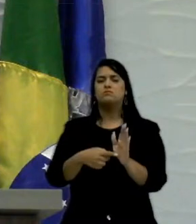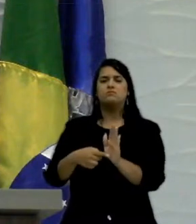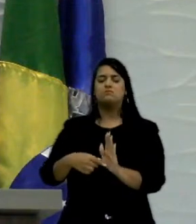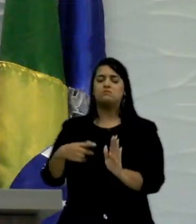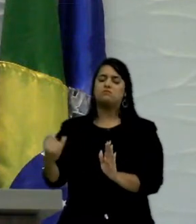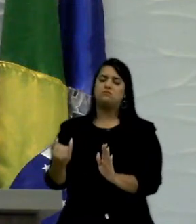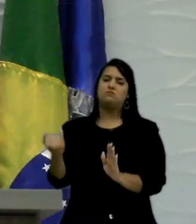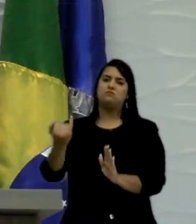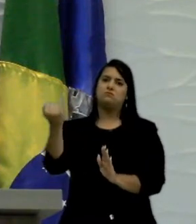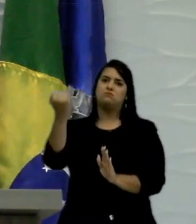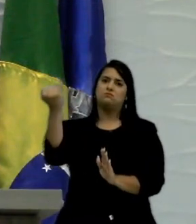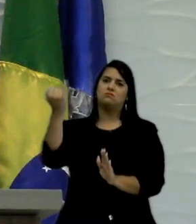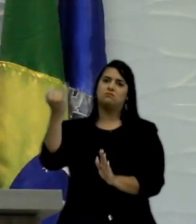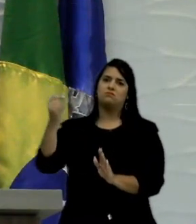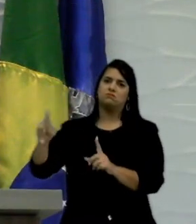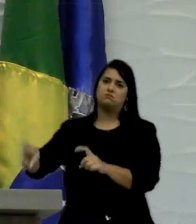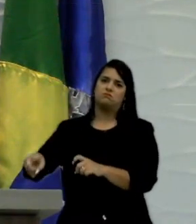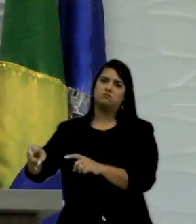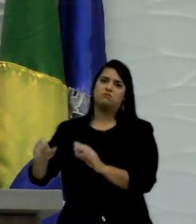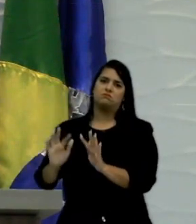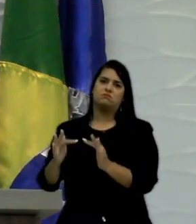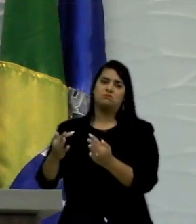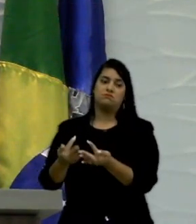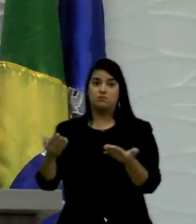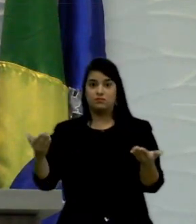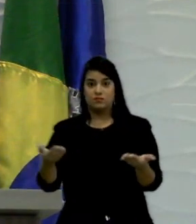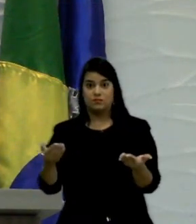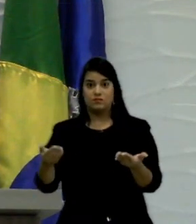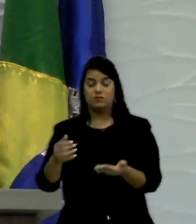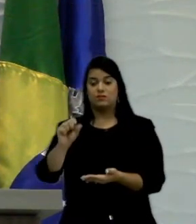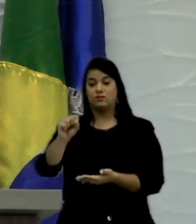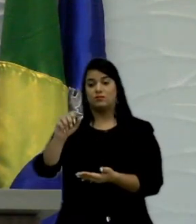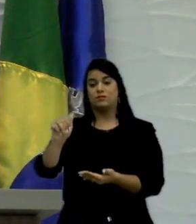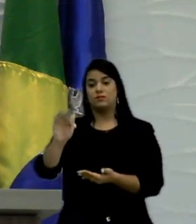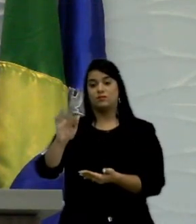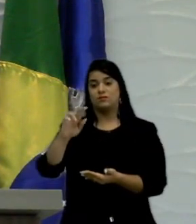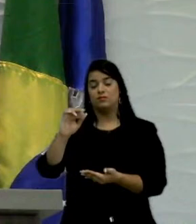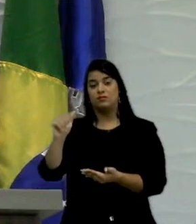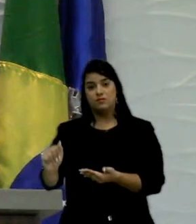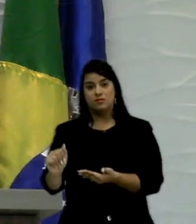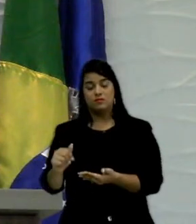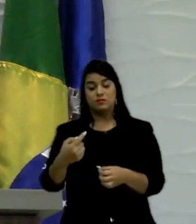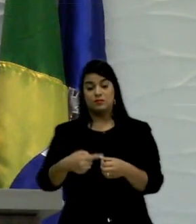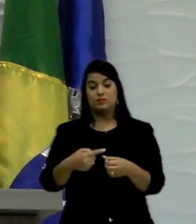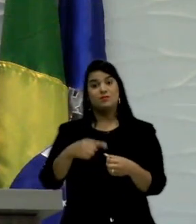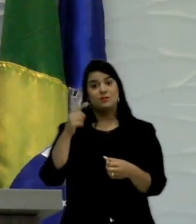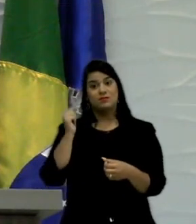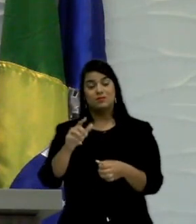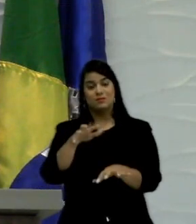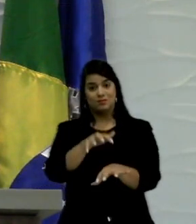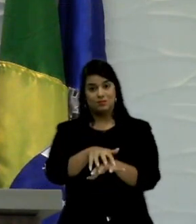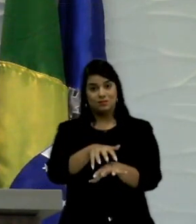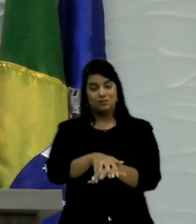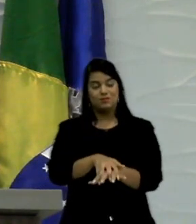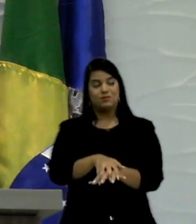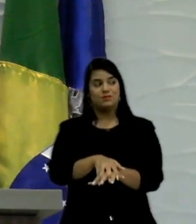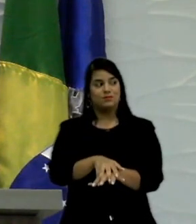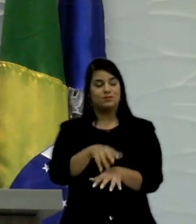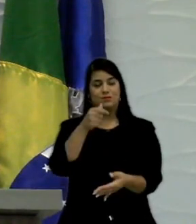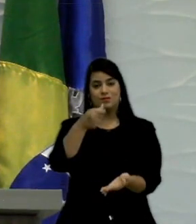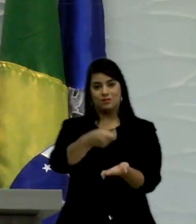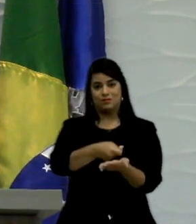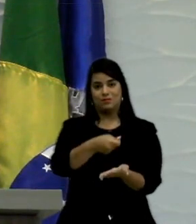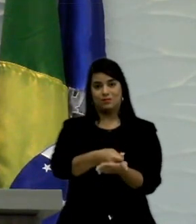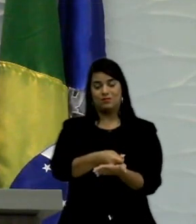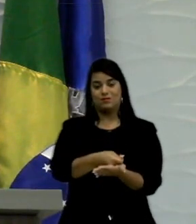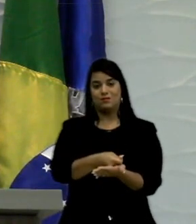agricultura familiar. Só agora, desse Garantia Safra, se o município for beneficiado, for incluído para o pagamento, que